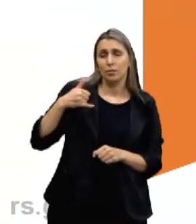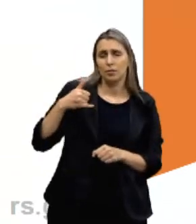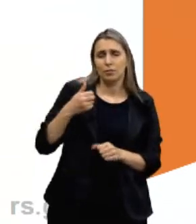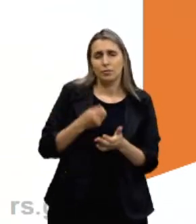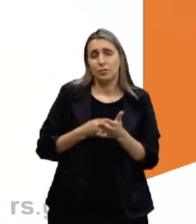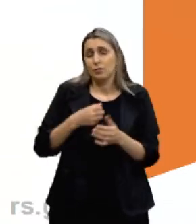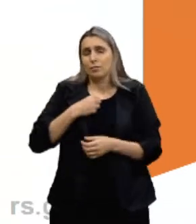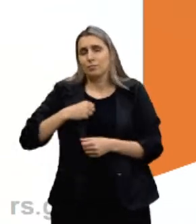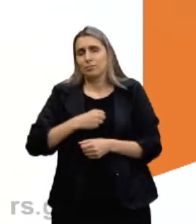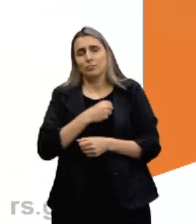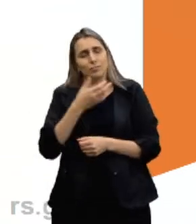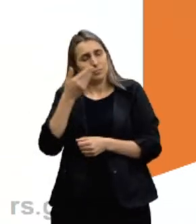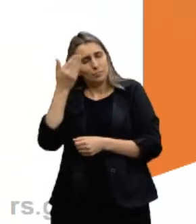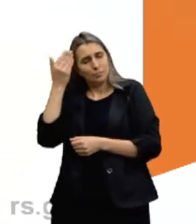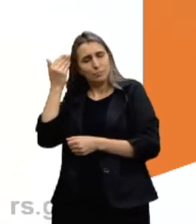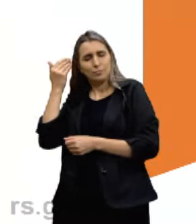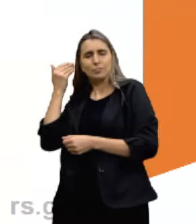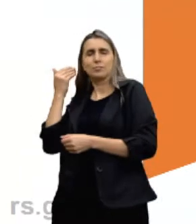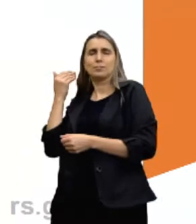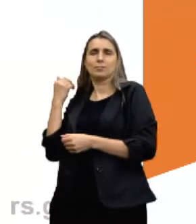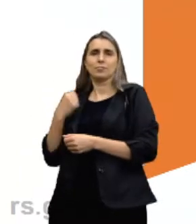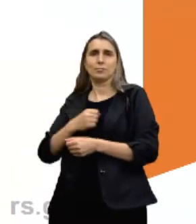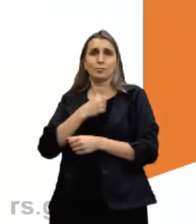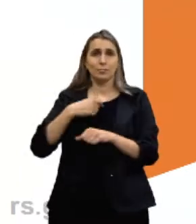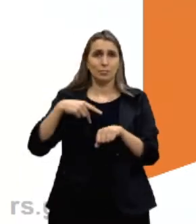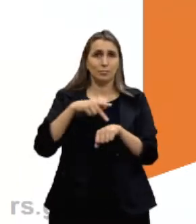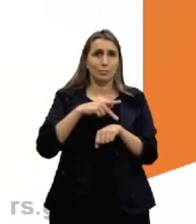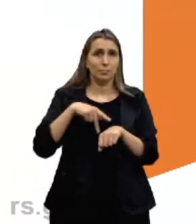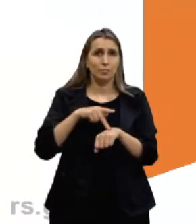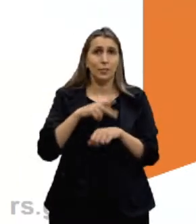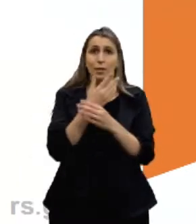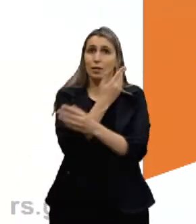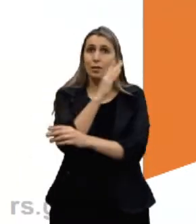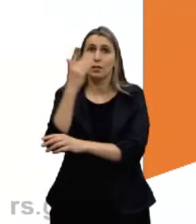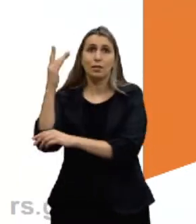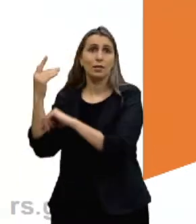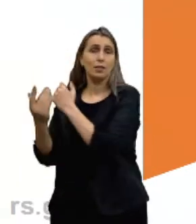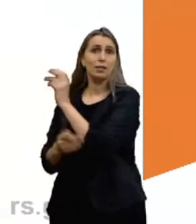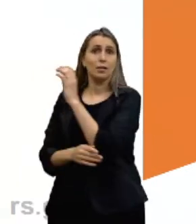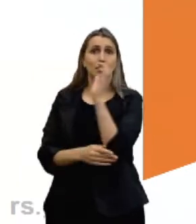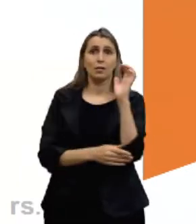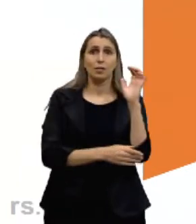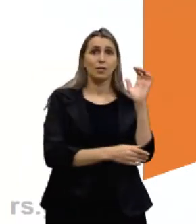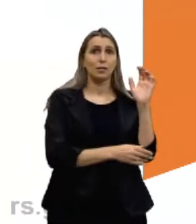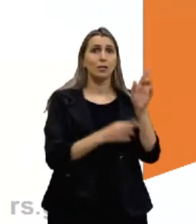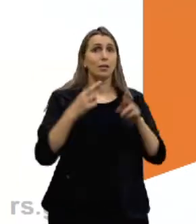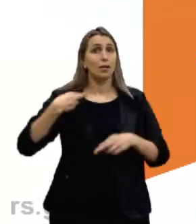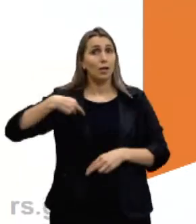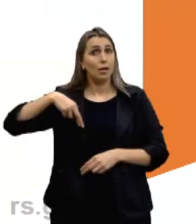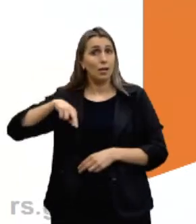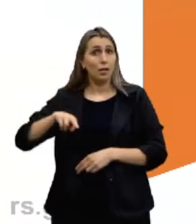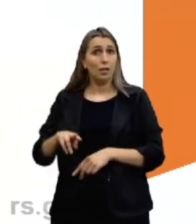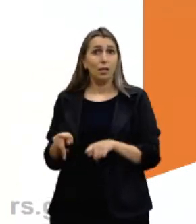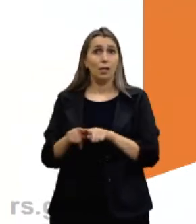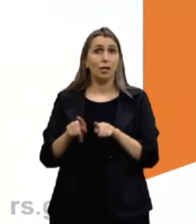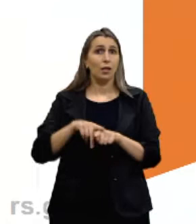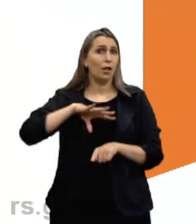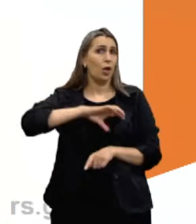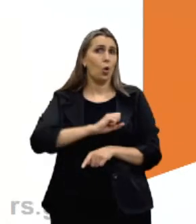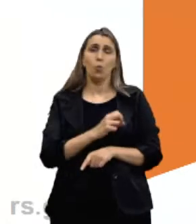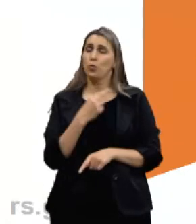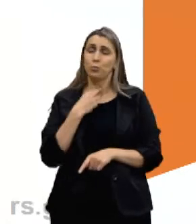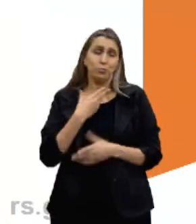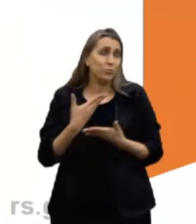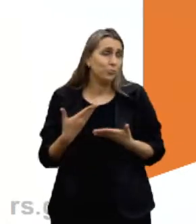então está tendo uma saudade ali por isso que é uma saudade da Pátria a natureza né a religiosidade e o